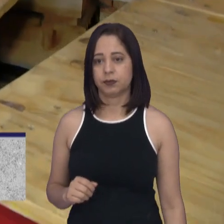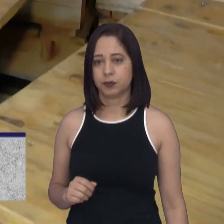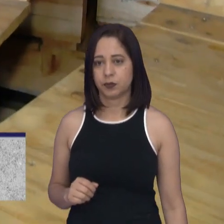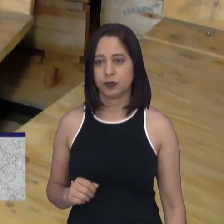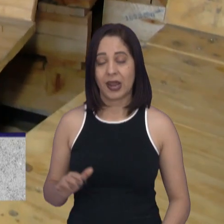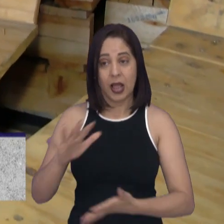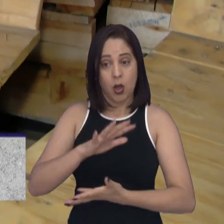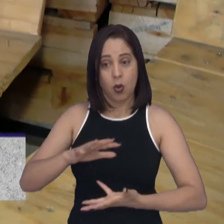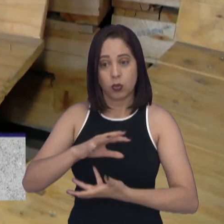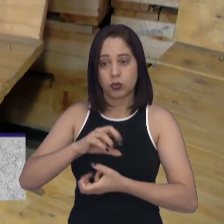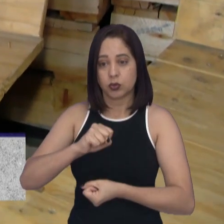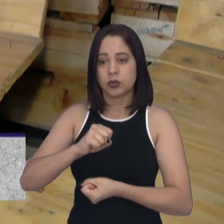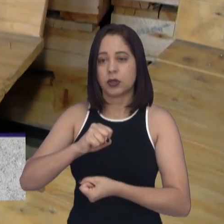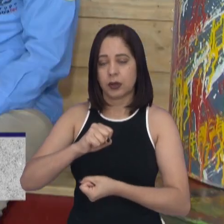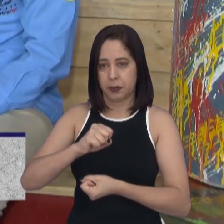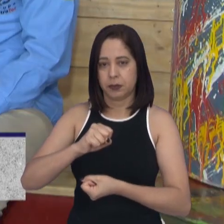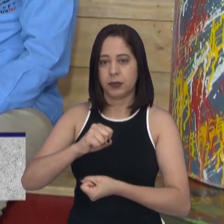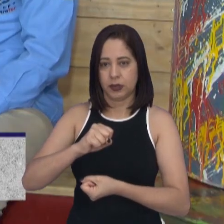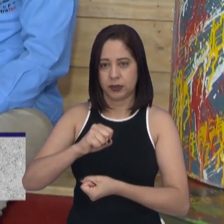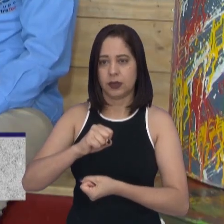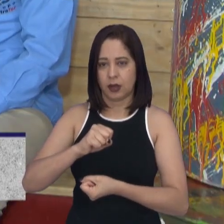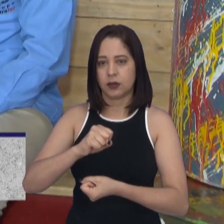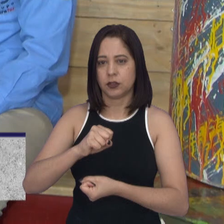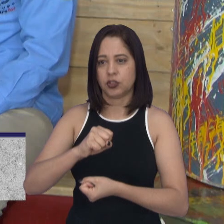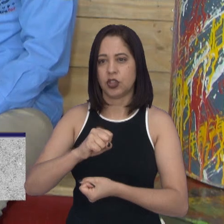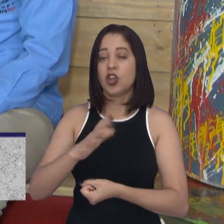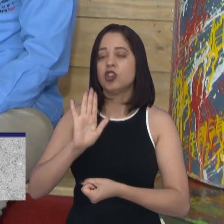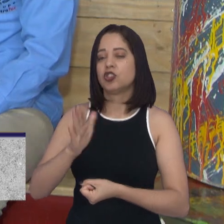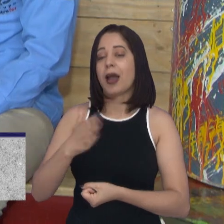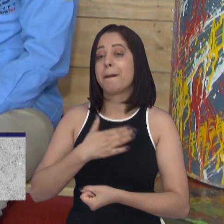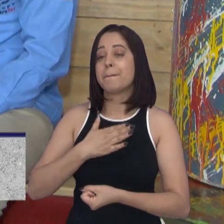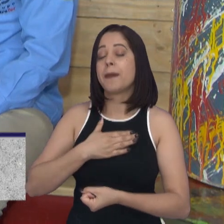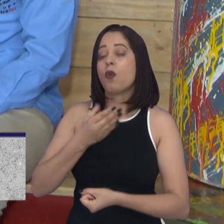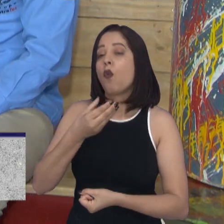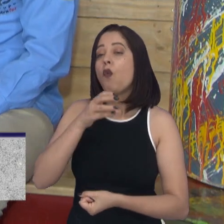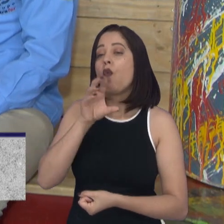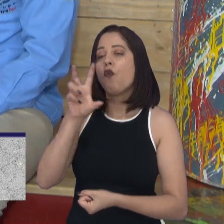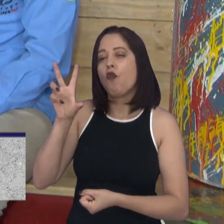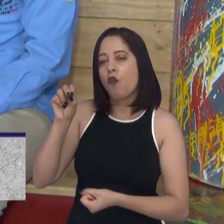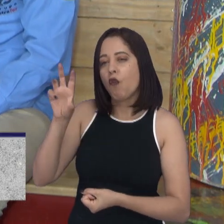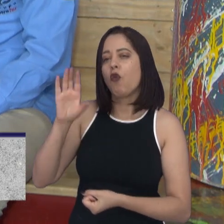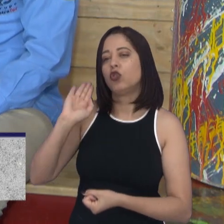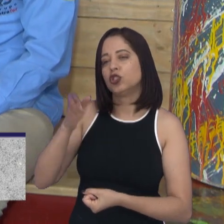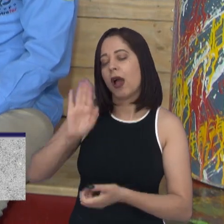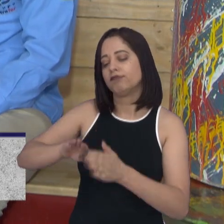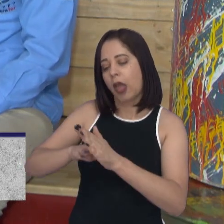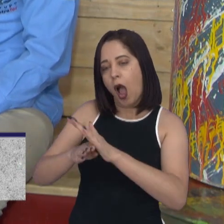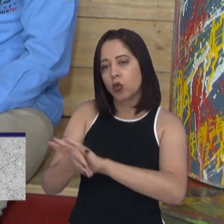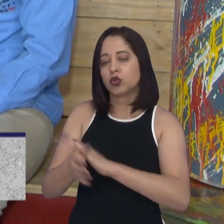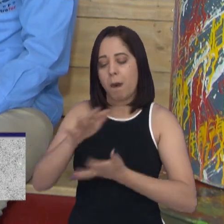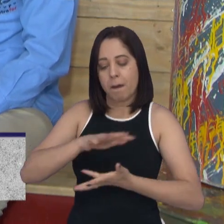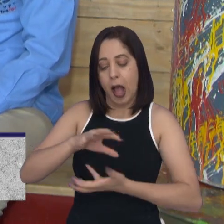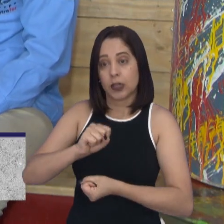a sustentabilidade e o conceito, ele veio de família mesmo. Meu avô paterno, quem foi o fundador da empresa,